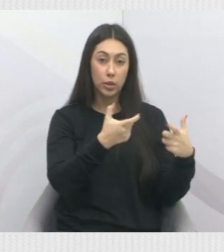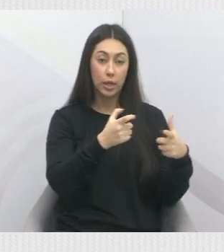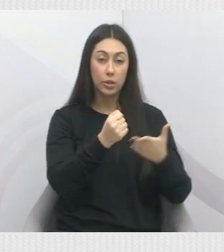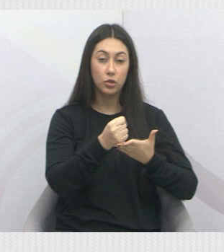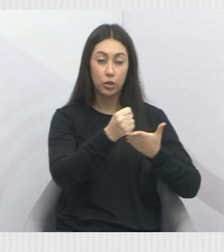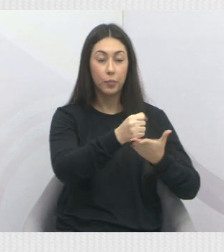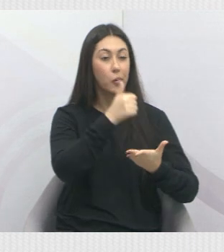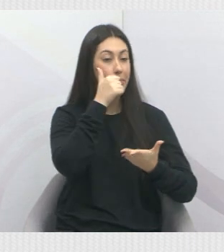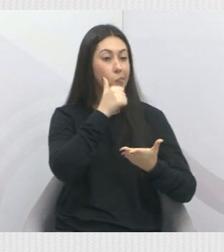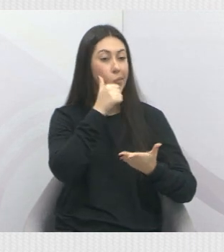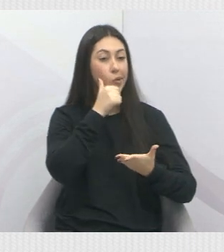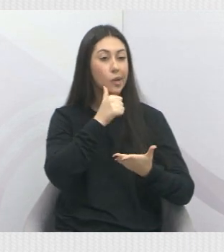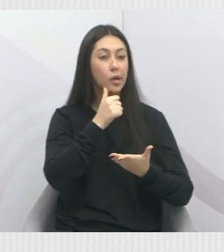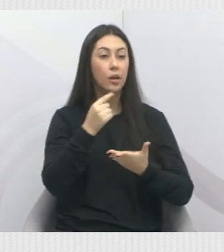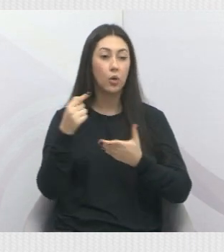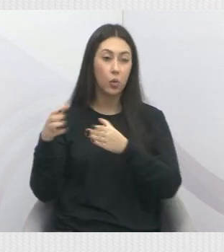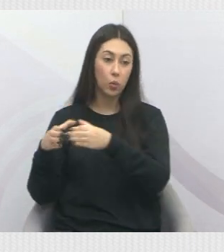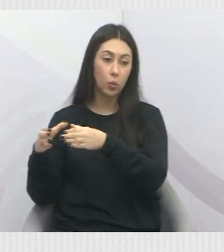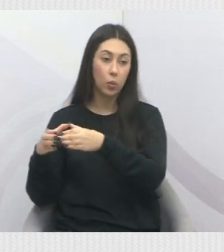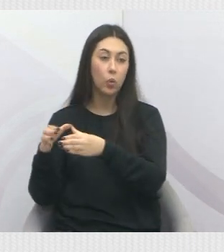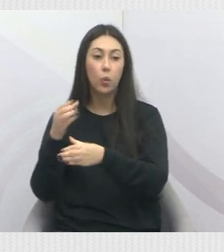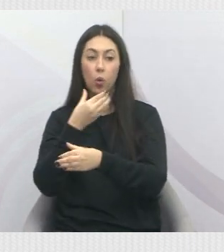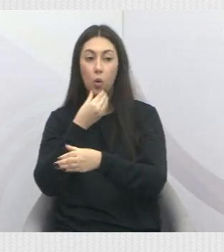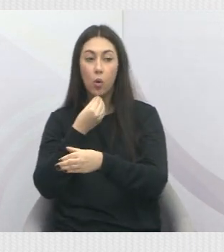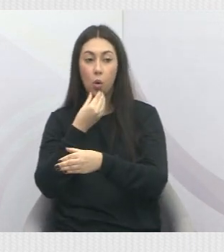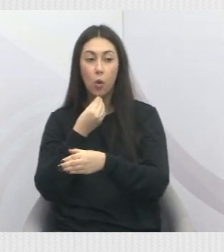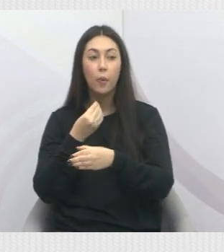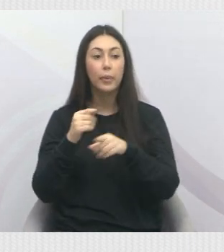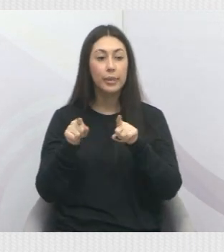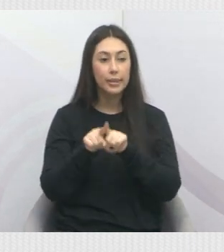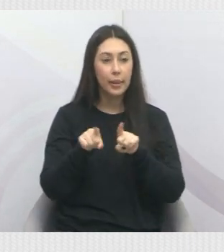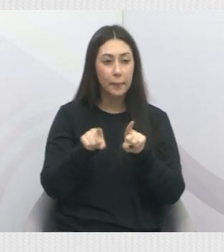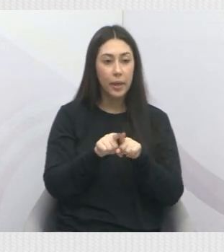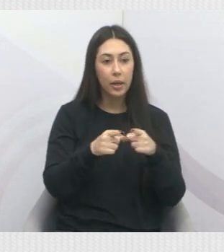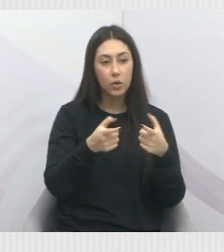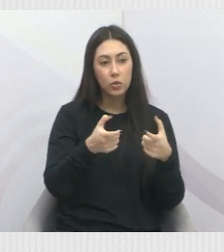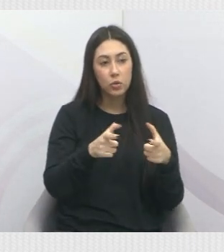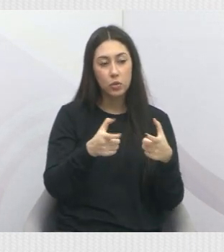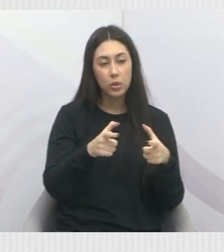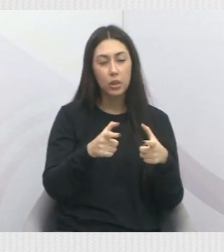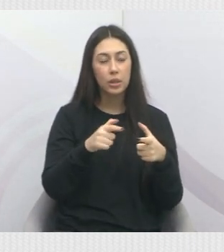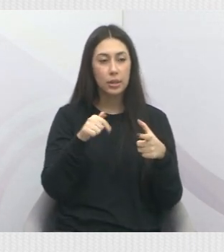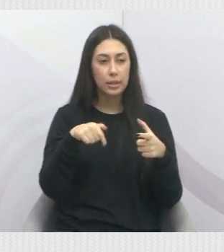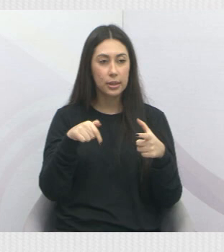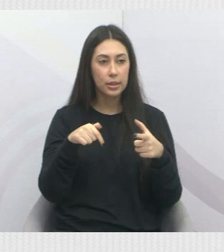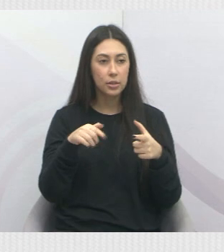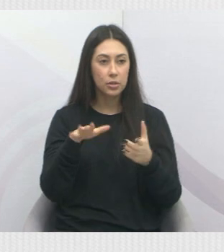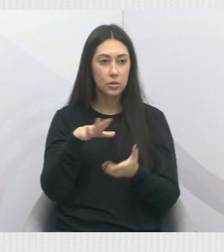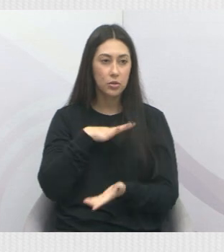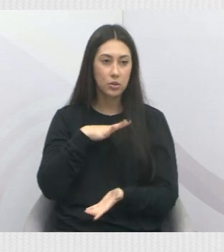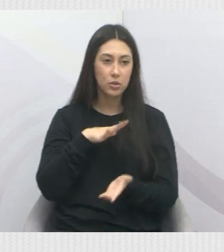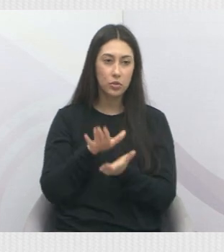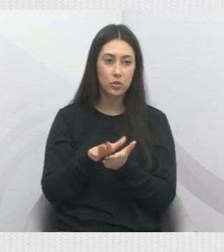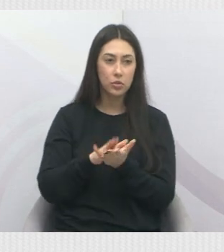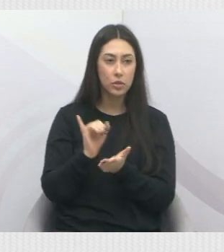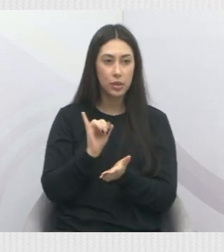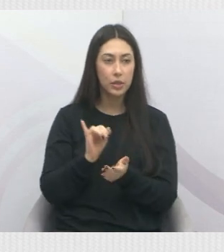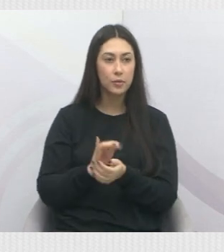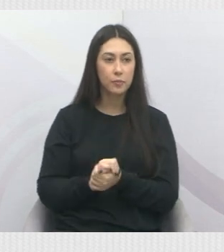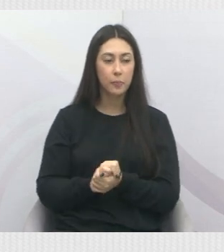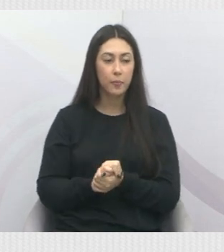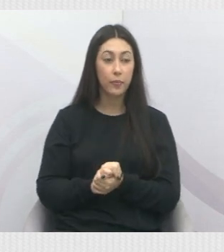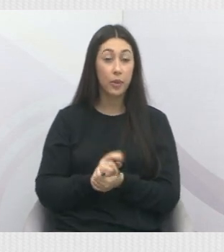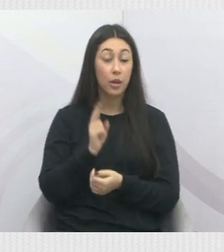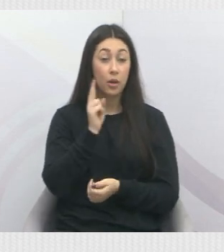de Infectologia e Casa do Abraço, bem como o Laboratório Municipal. Na atenção às urgências